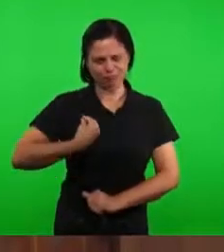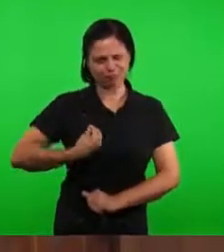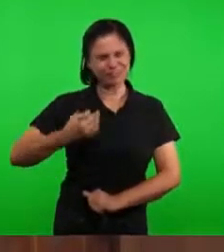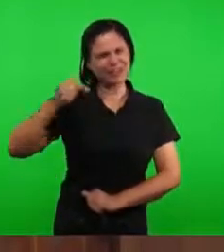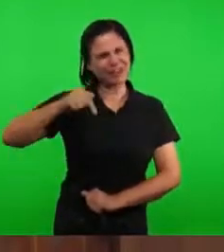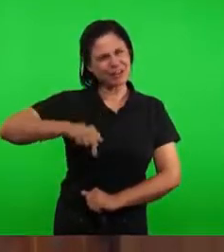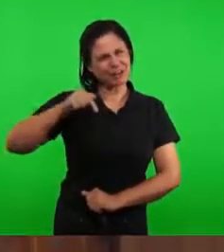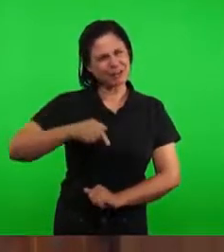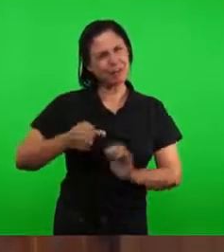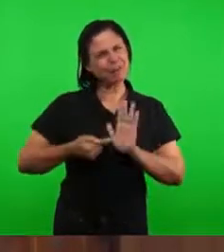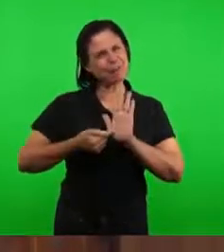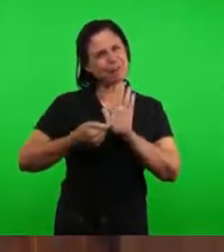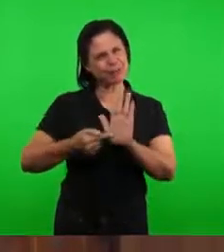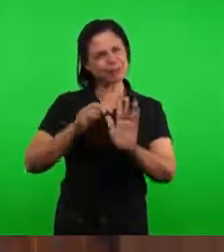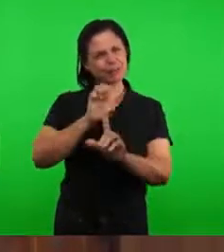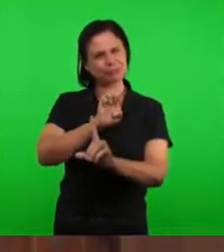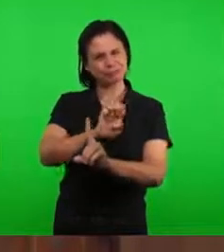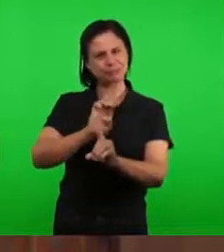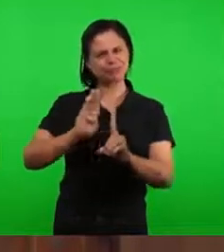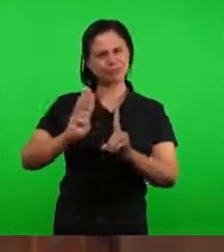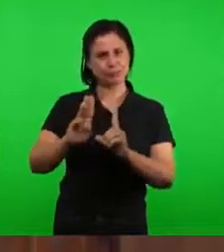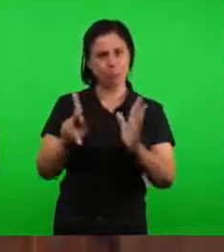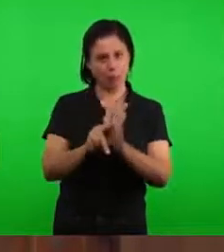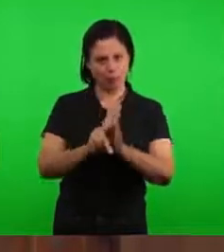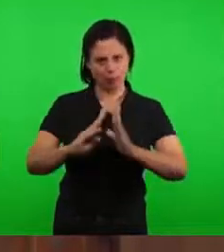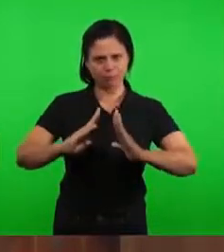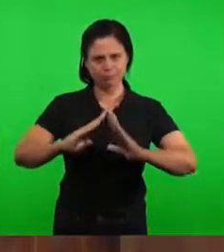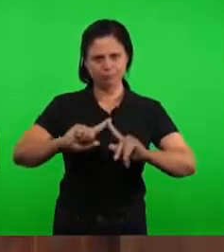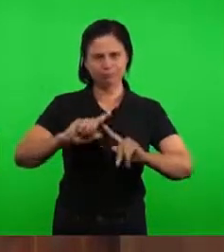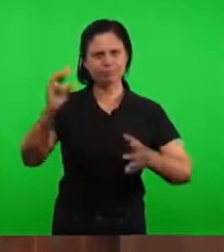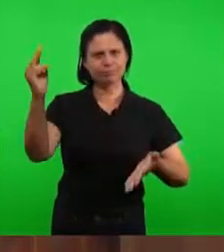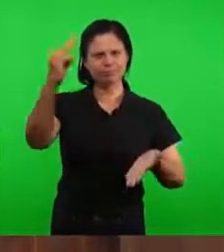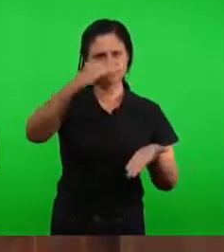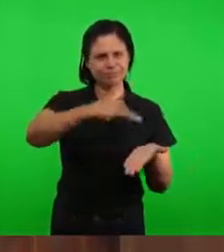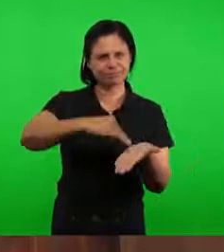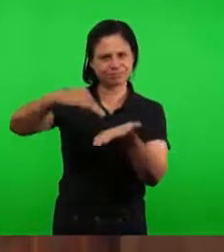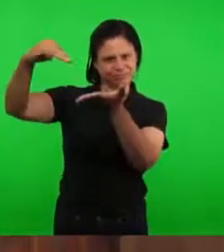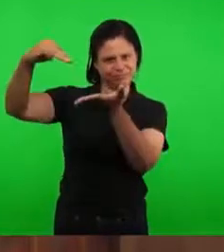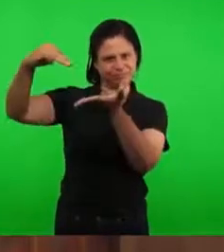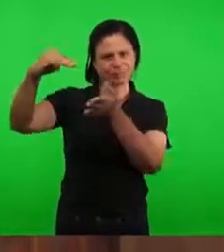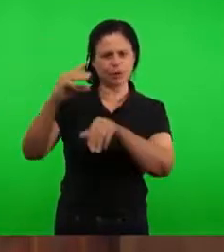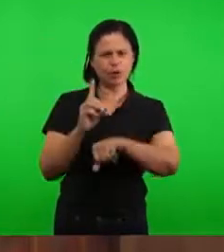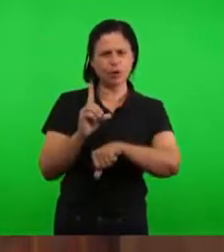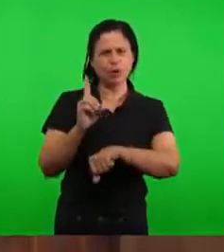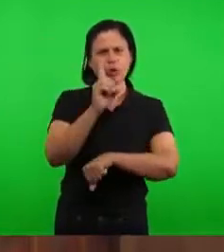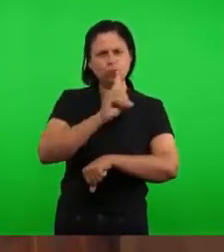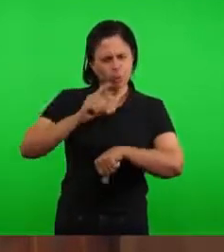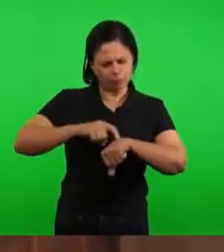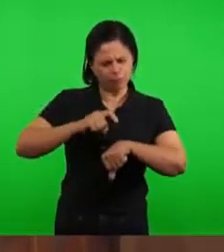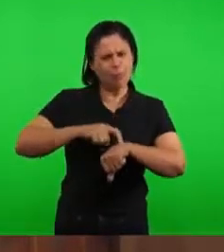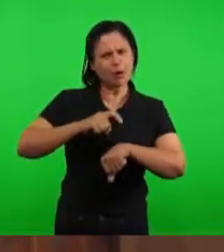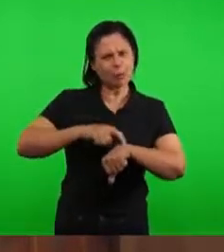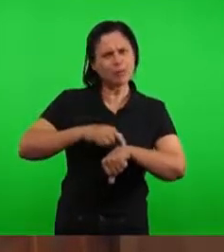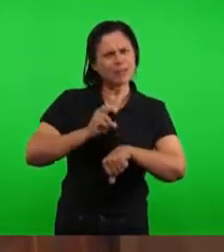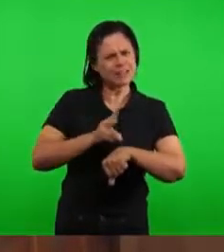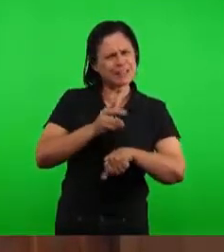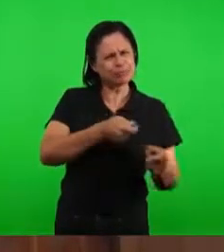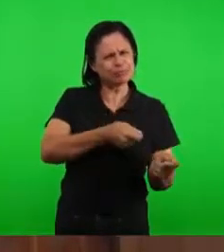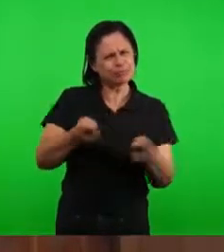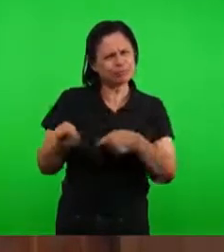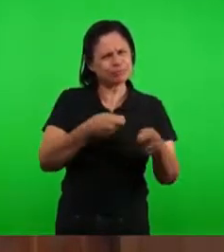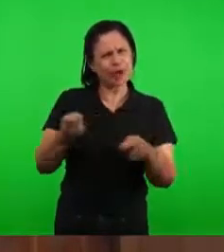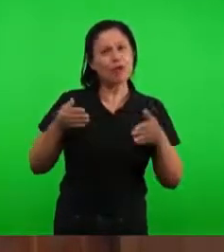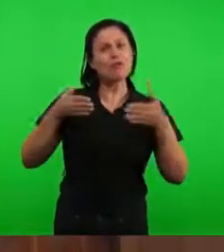transmitir a Escola Bíblica Dominical da Igreja Cristã Maranata, o que fazemos aos domingos pela manhã neste horário para as